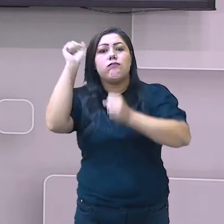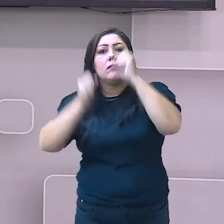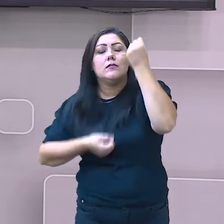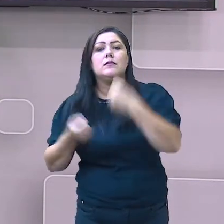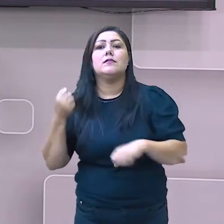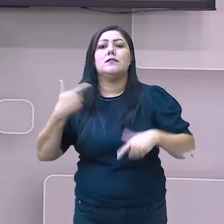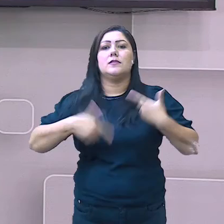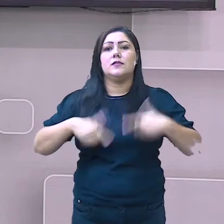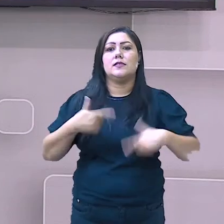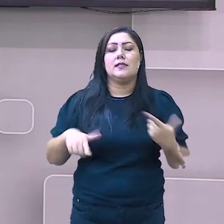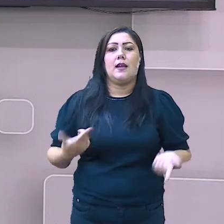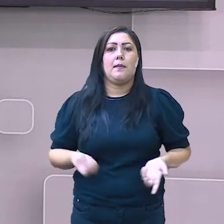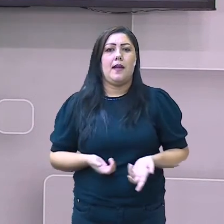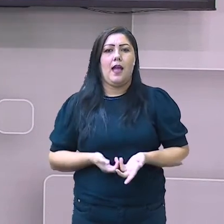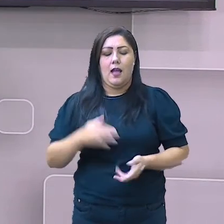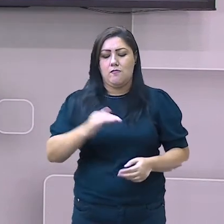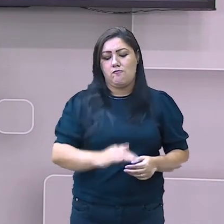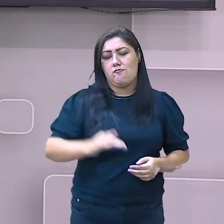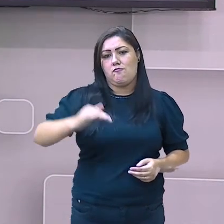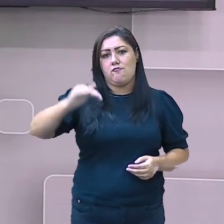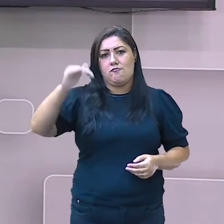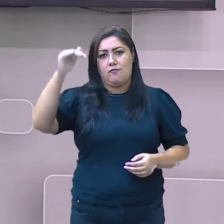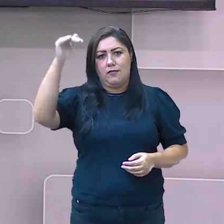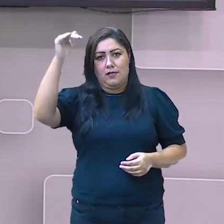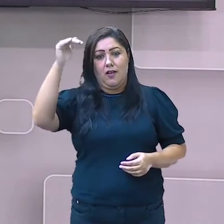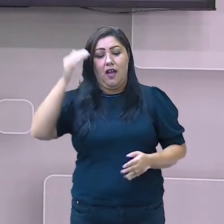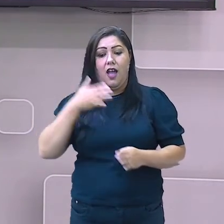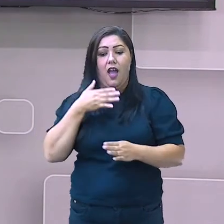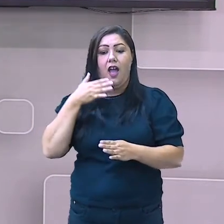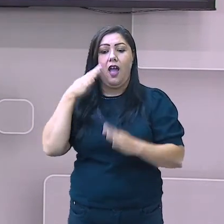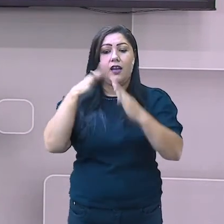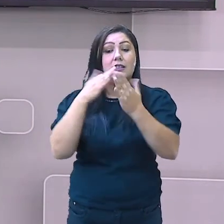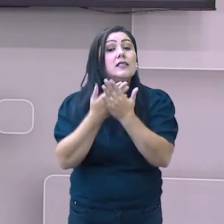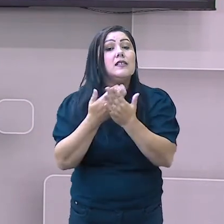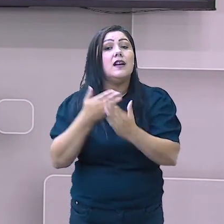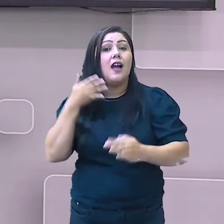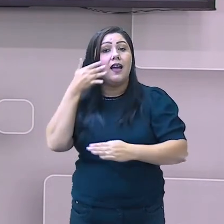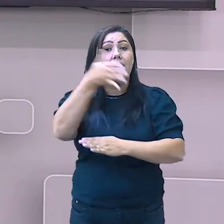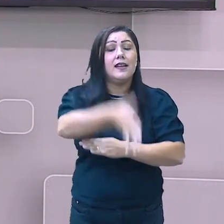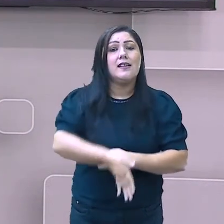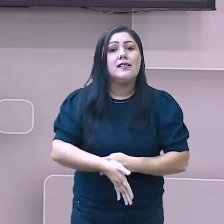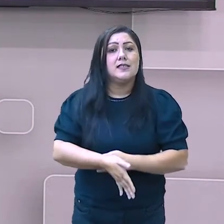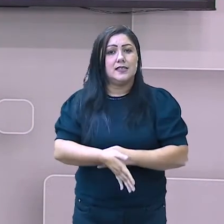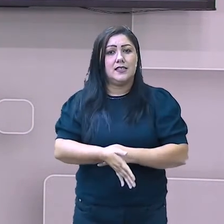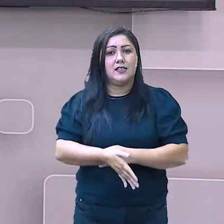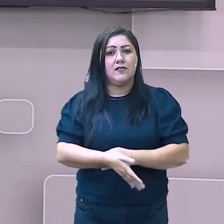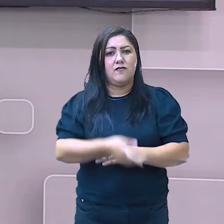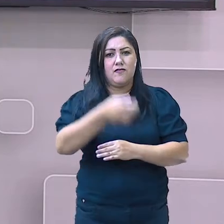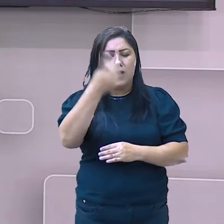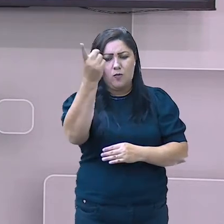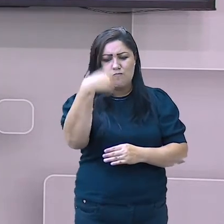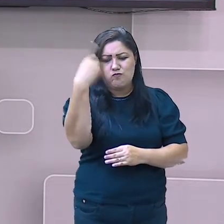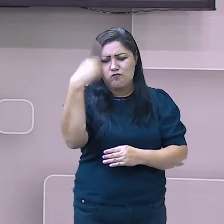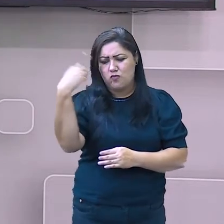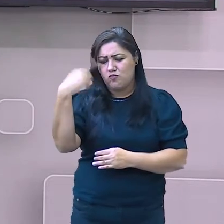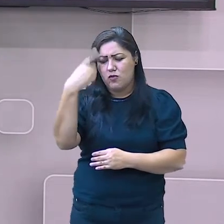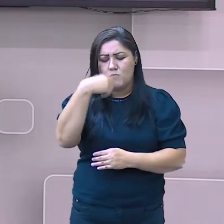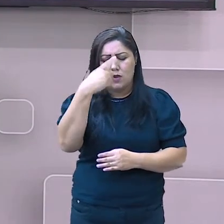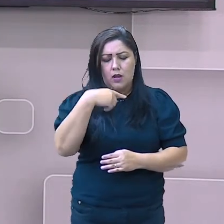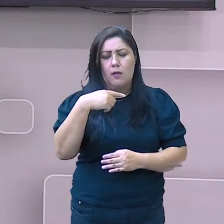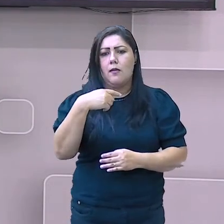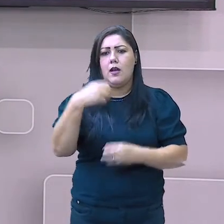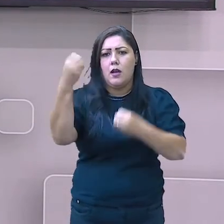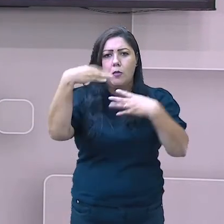a criança, o adulto, ele entrava para a escola e ele era doutrinado